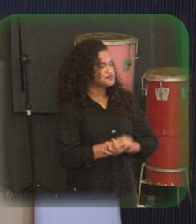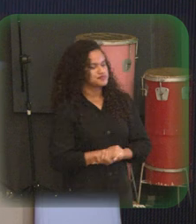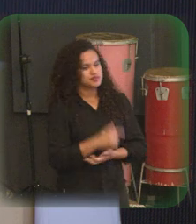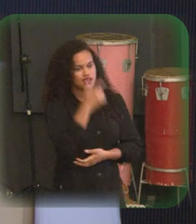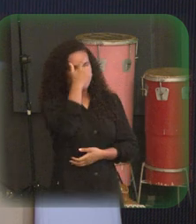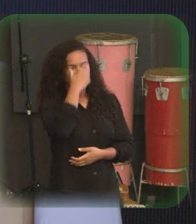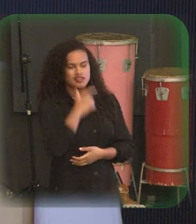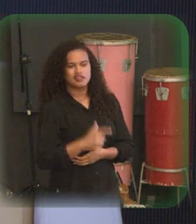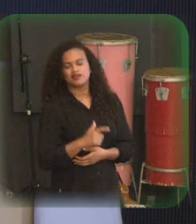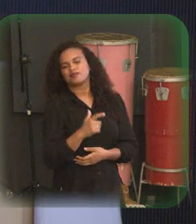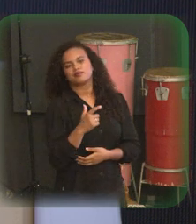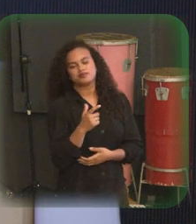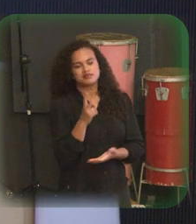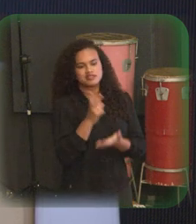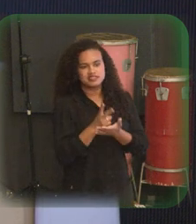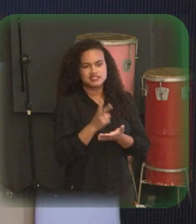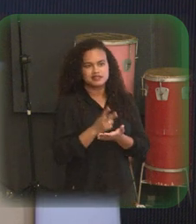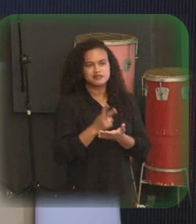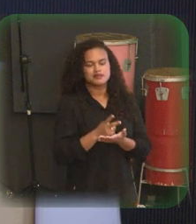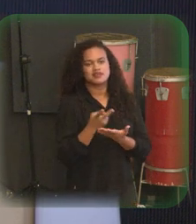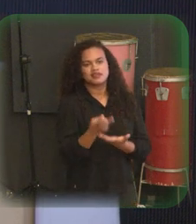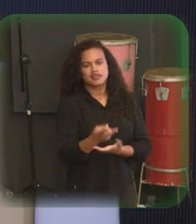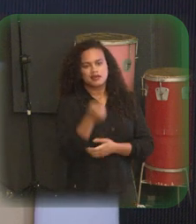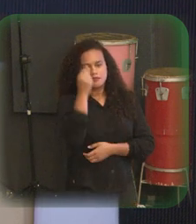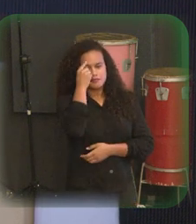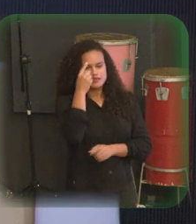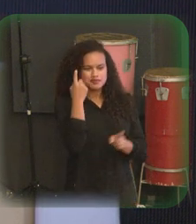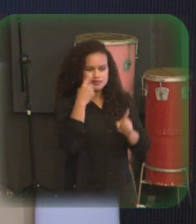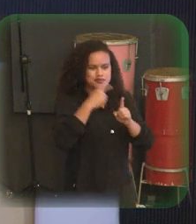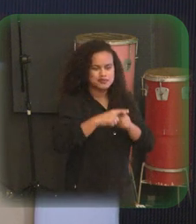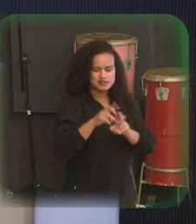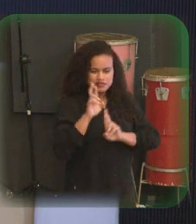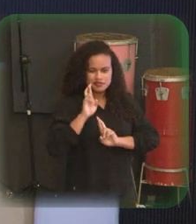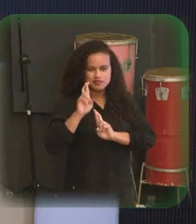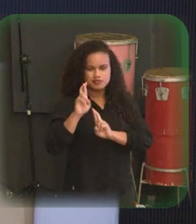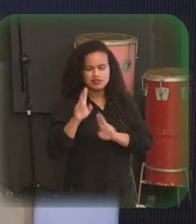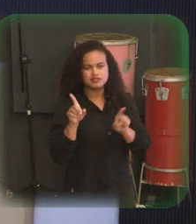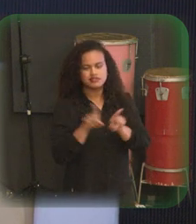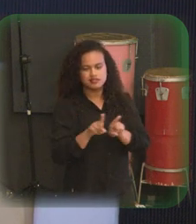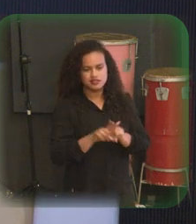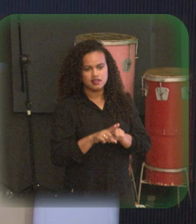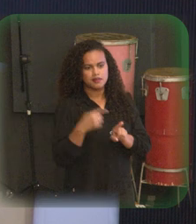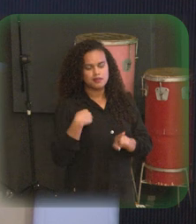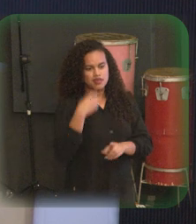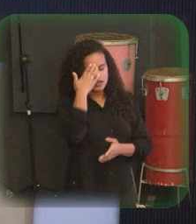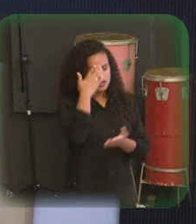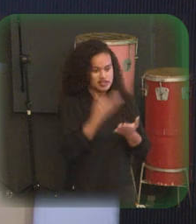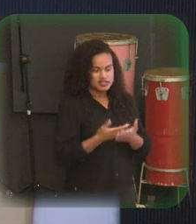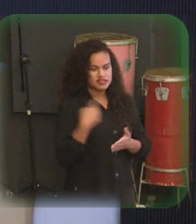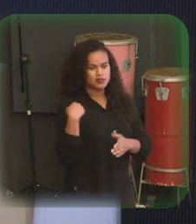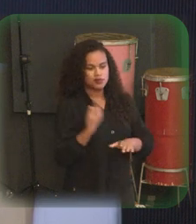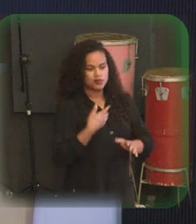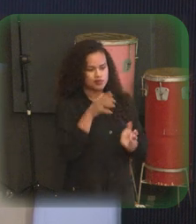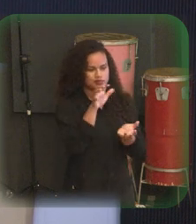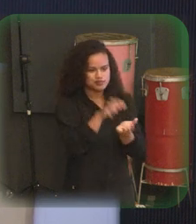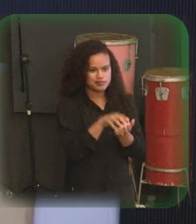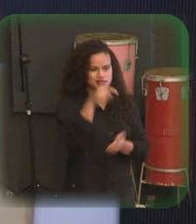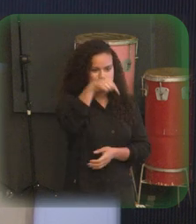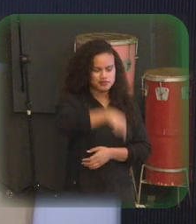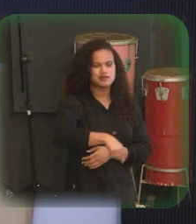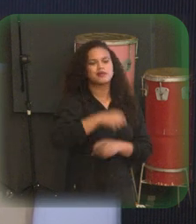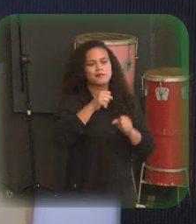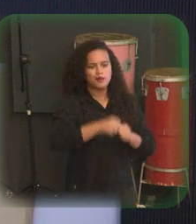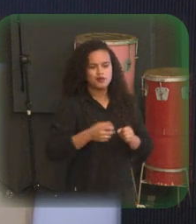eu sempre sou muito otimista, esperançosa. Eu acredito que nosso Estado pode voltar a ser líder do Nordeste